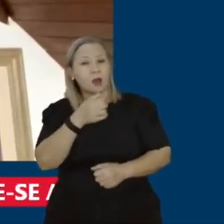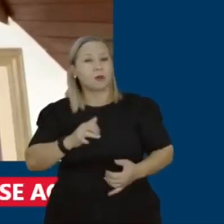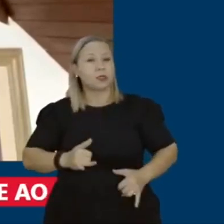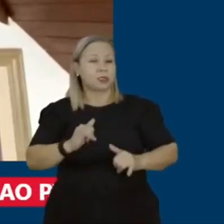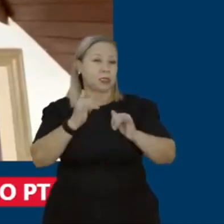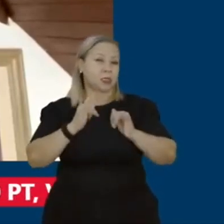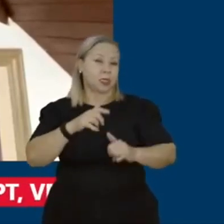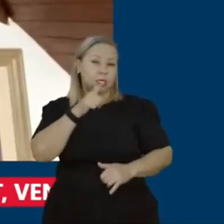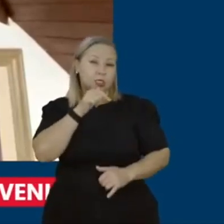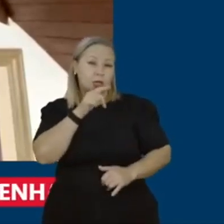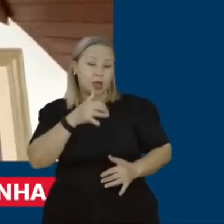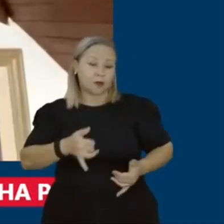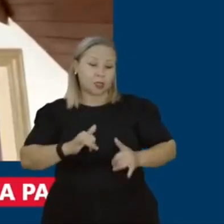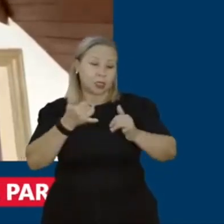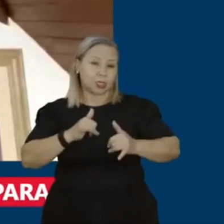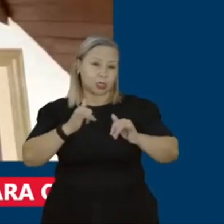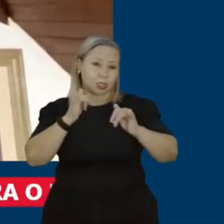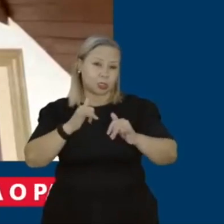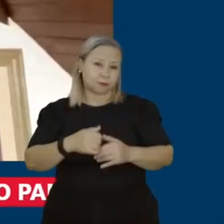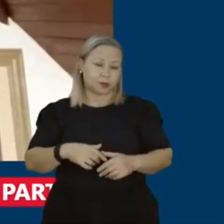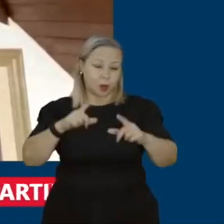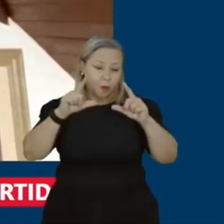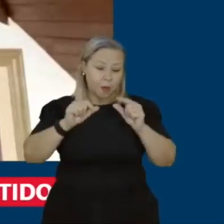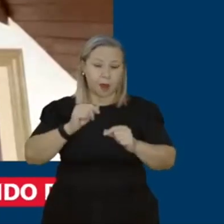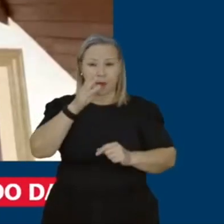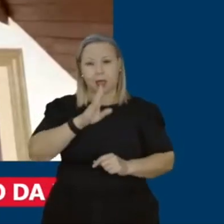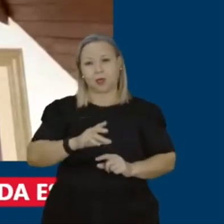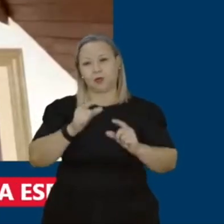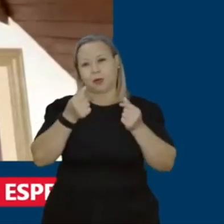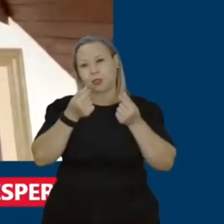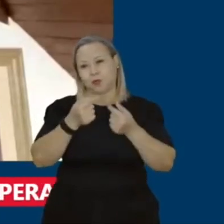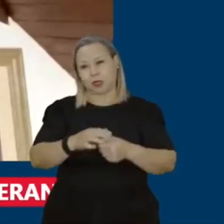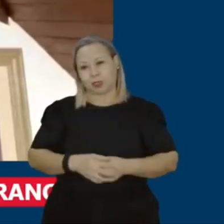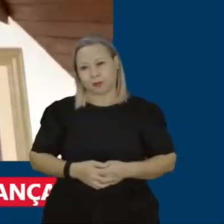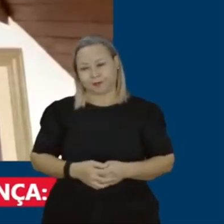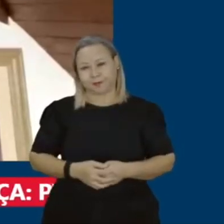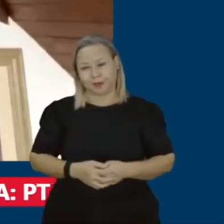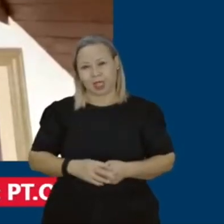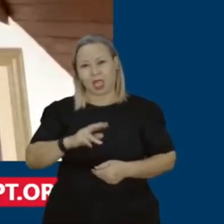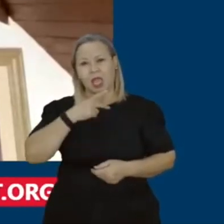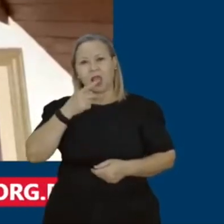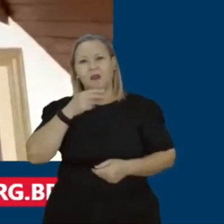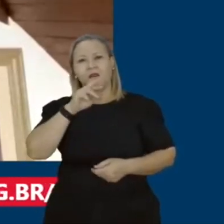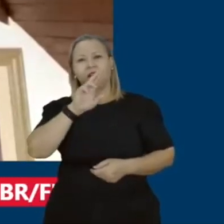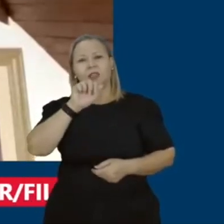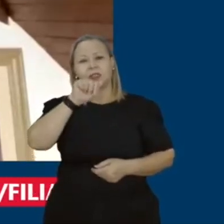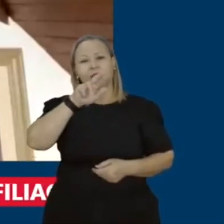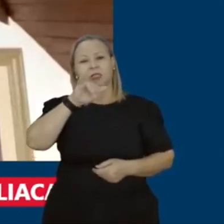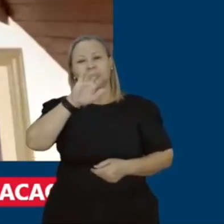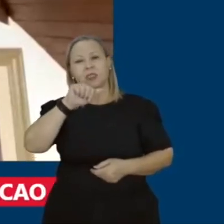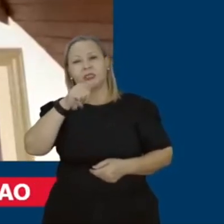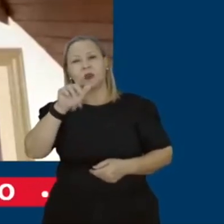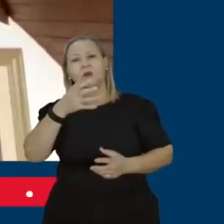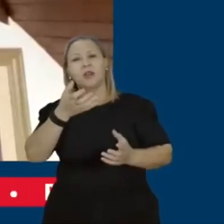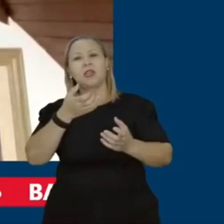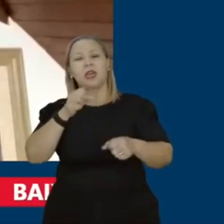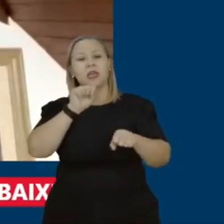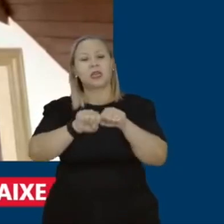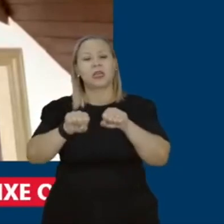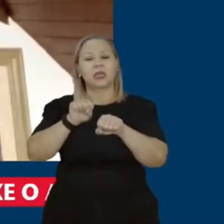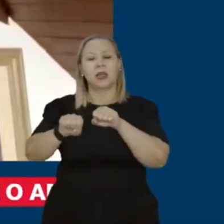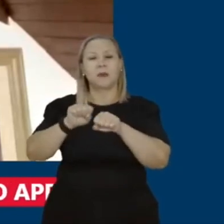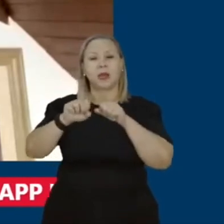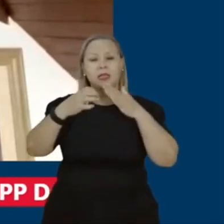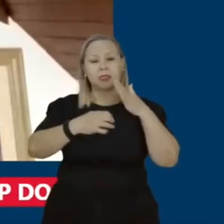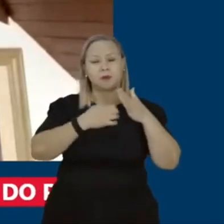mais baixo do Brasil. O Requião pretendia quebrar as empresas. Paralelamente a isso, em função